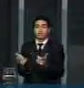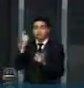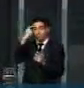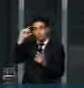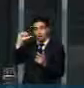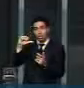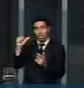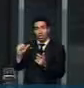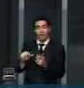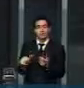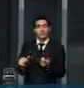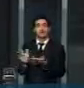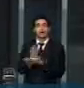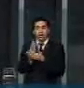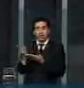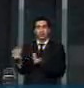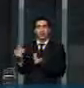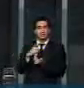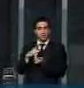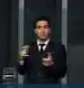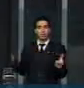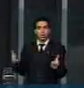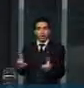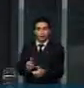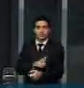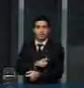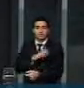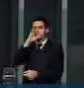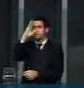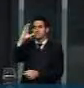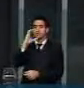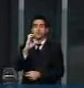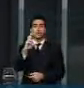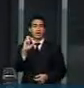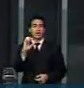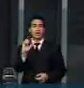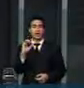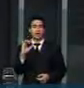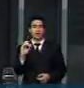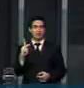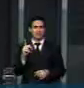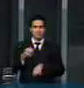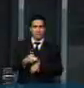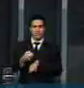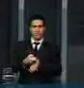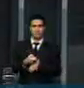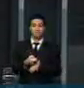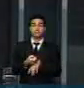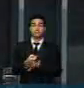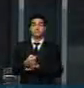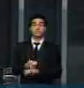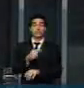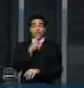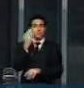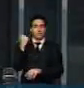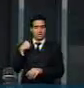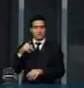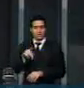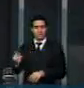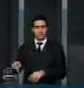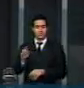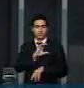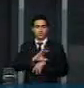sendo destruída pelas drogas, em particular pelo crack. Nesse tema, um estudo realizado pelo professor do